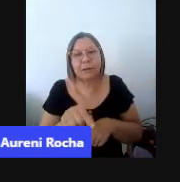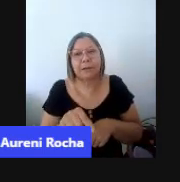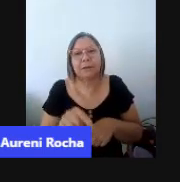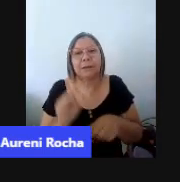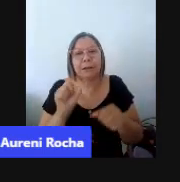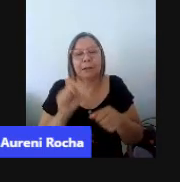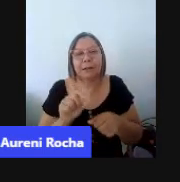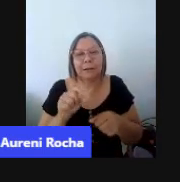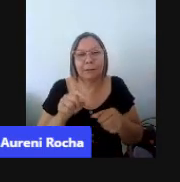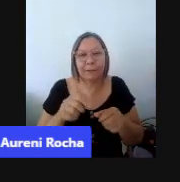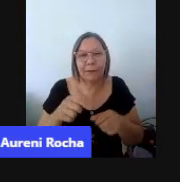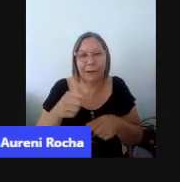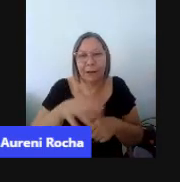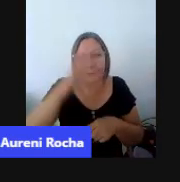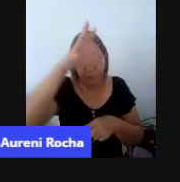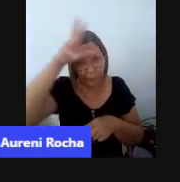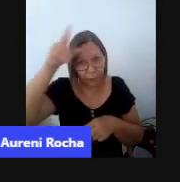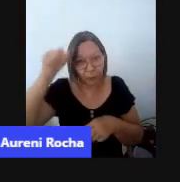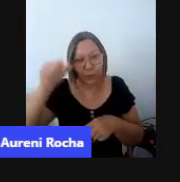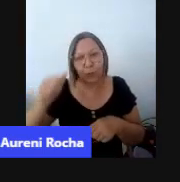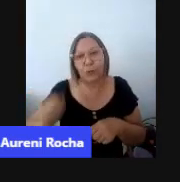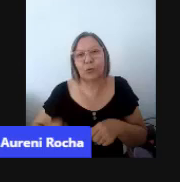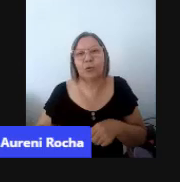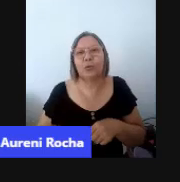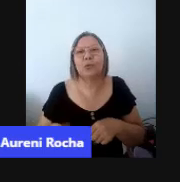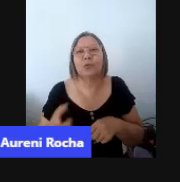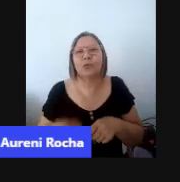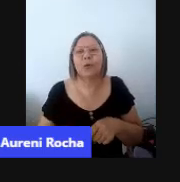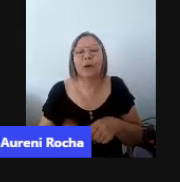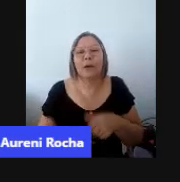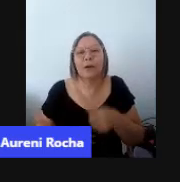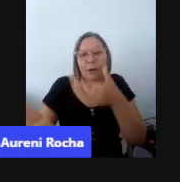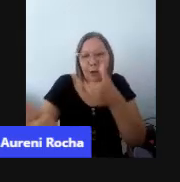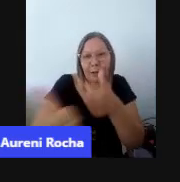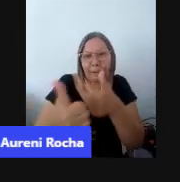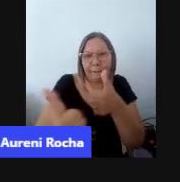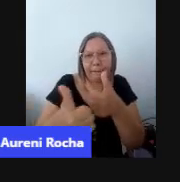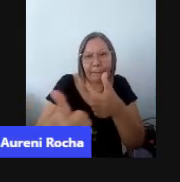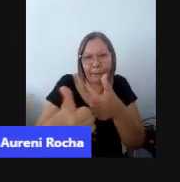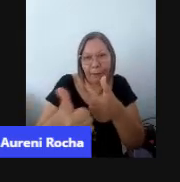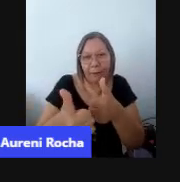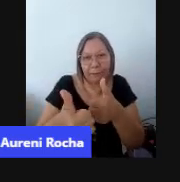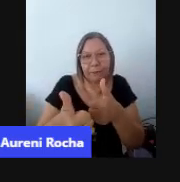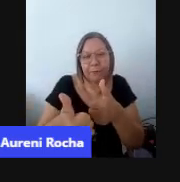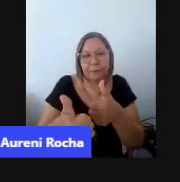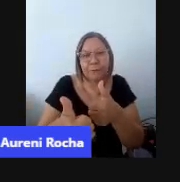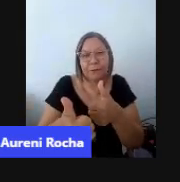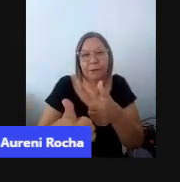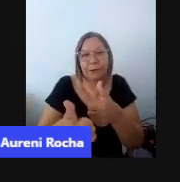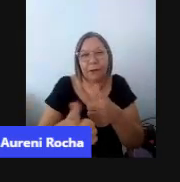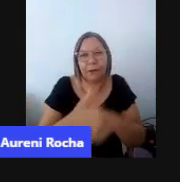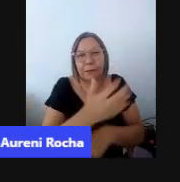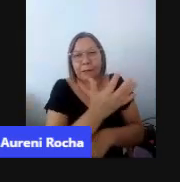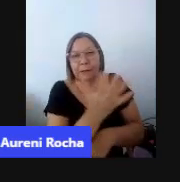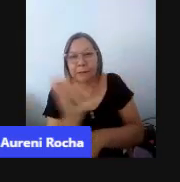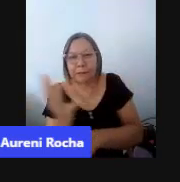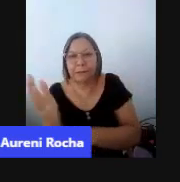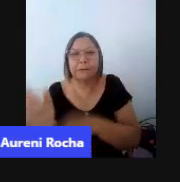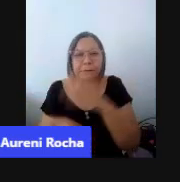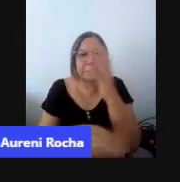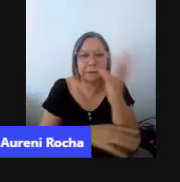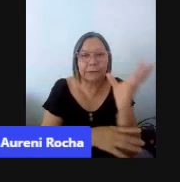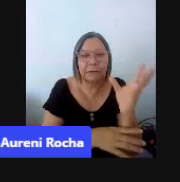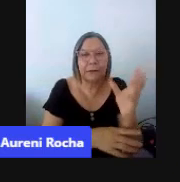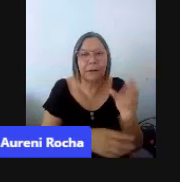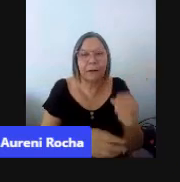Sul, eles colocam as colmeias deles perto dos fragmentos de vegetação nativa, né? Para ter as floradas nativas para produzir o